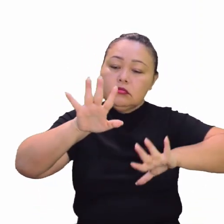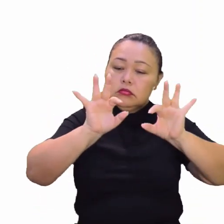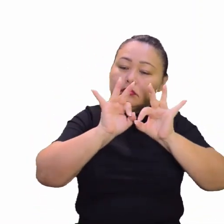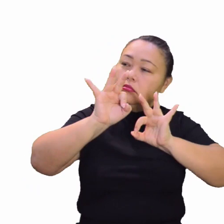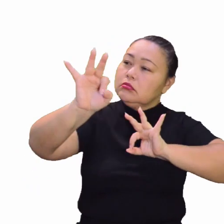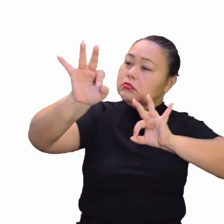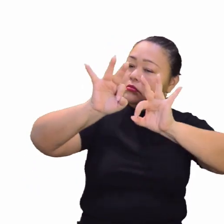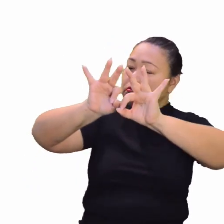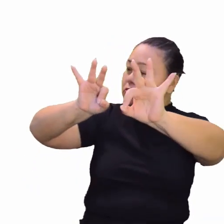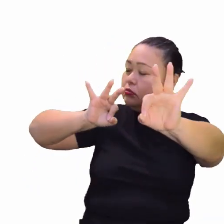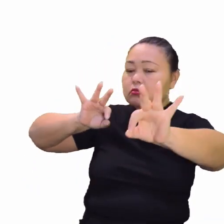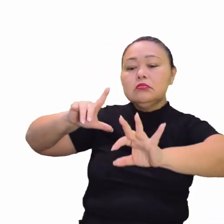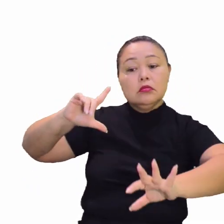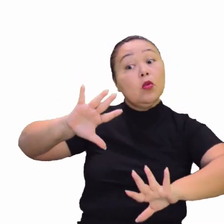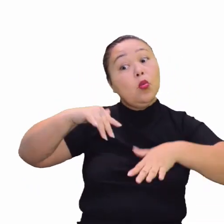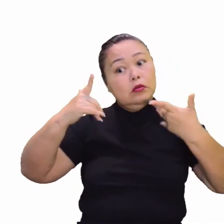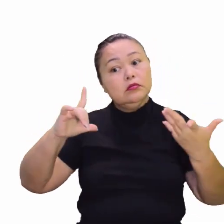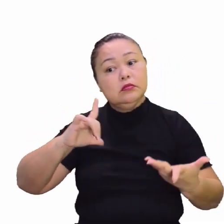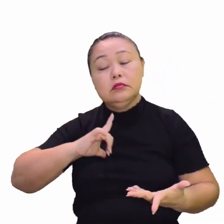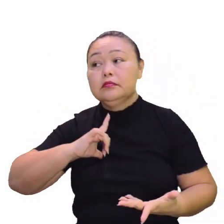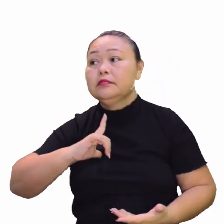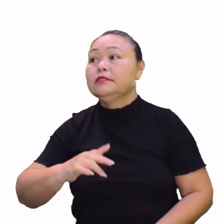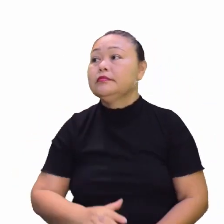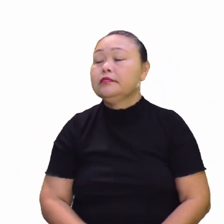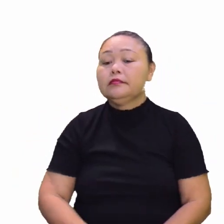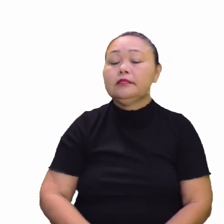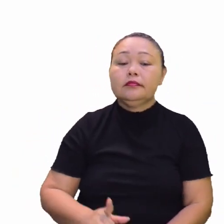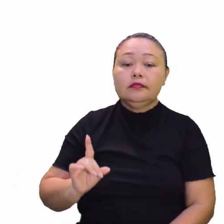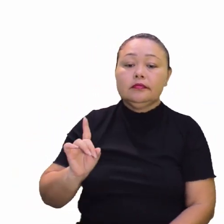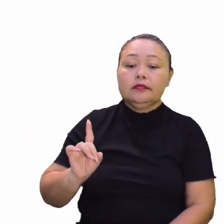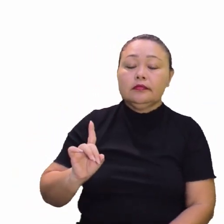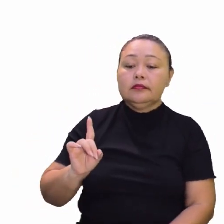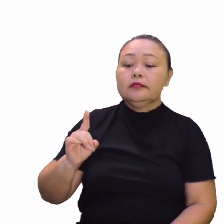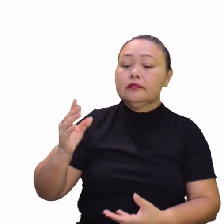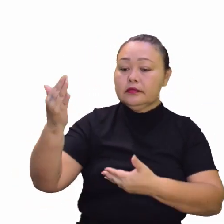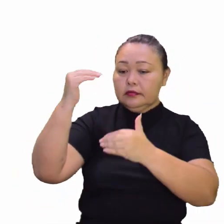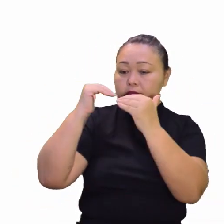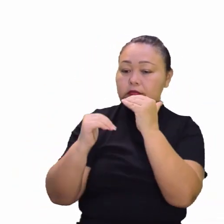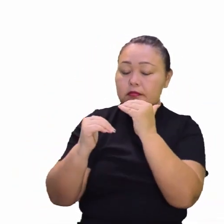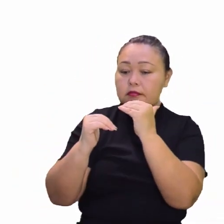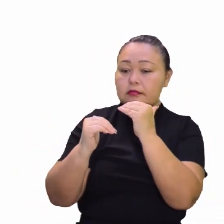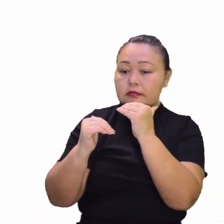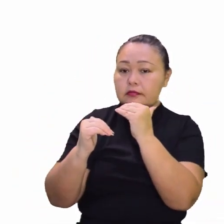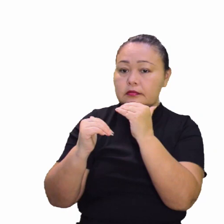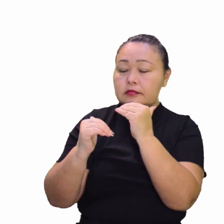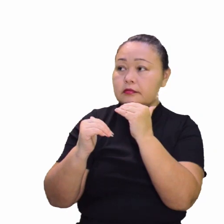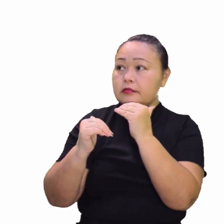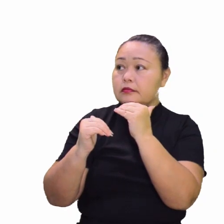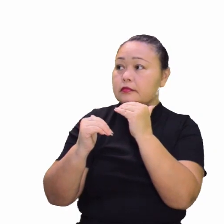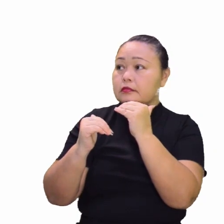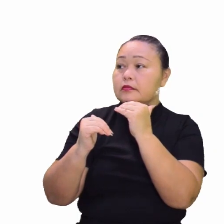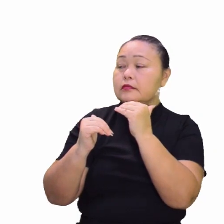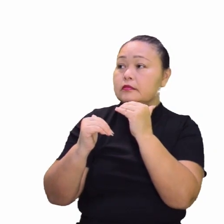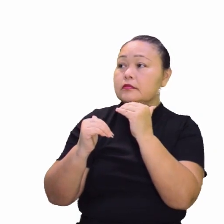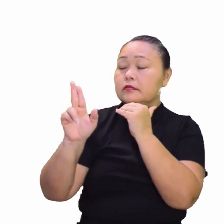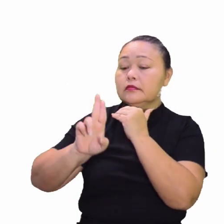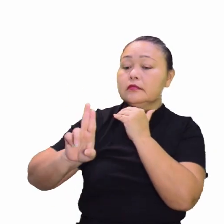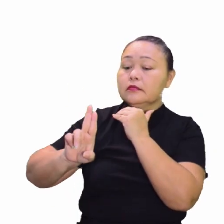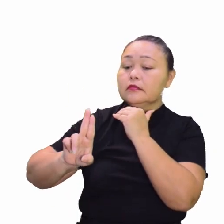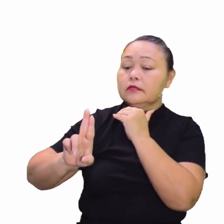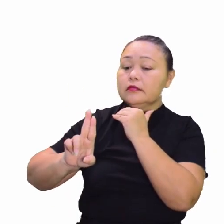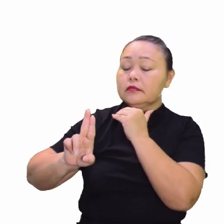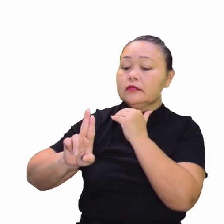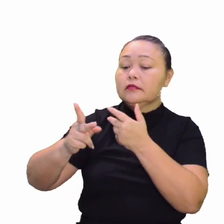relativamente distantes uma da outra quando tem. E professor Okay? Jorge, e essa subclassificação de ombrófila, ela foi